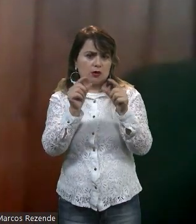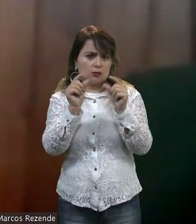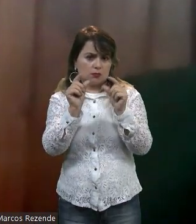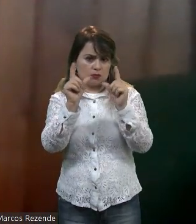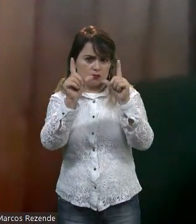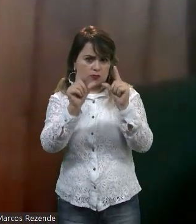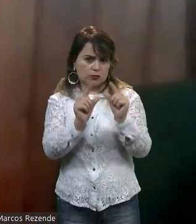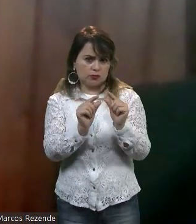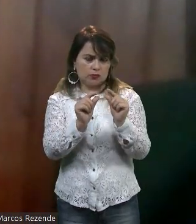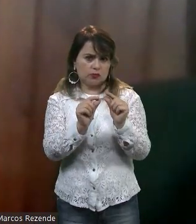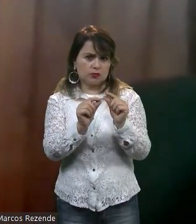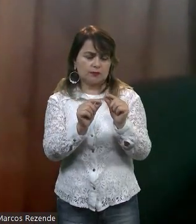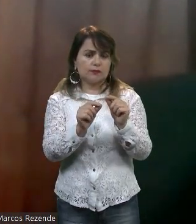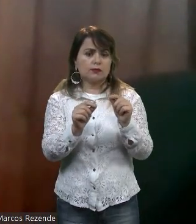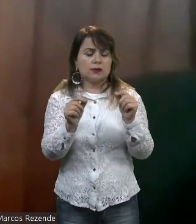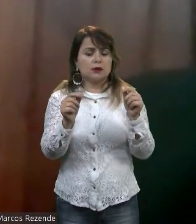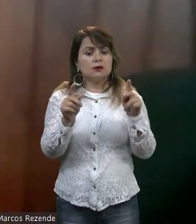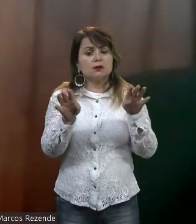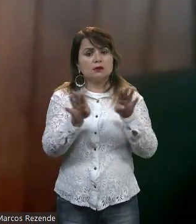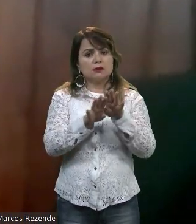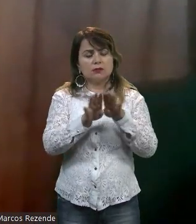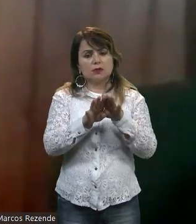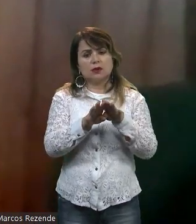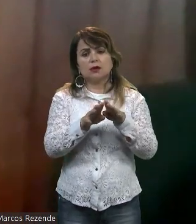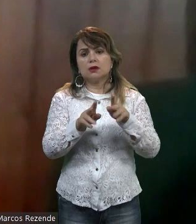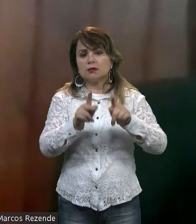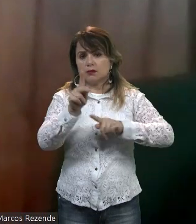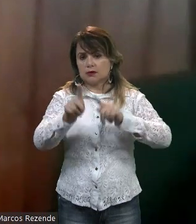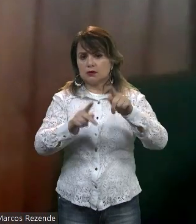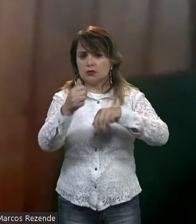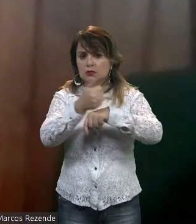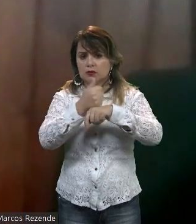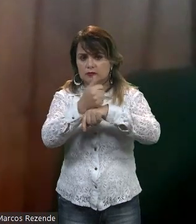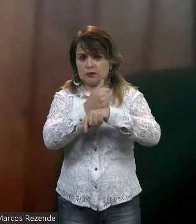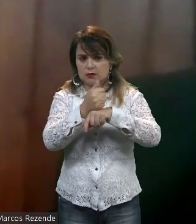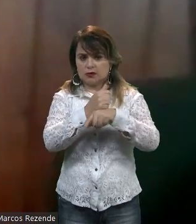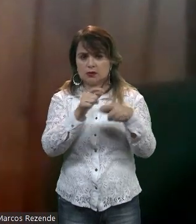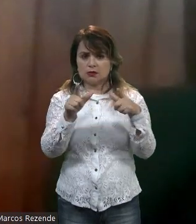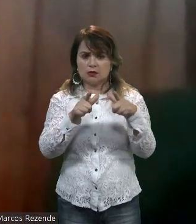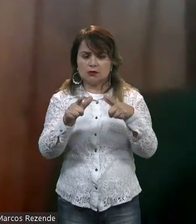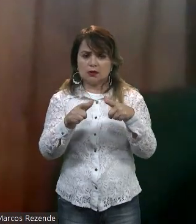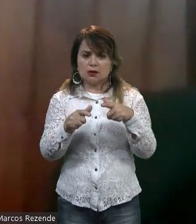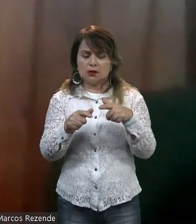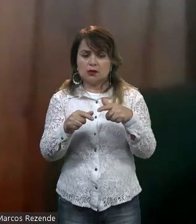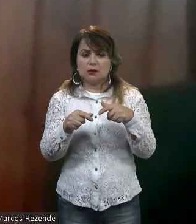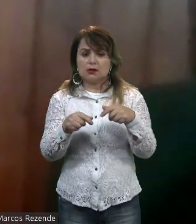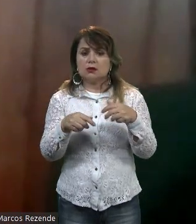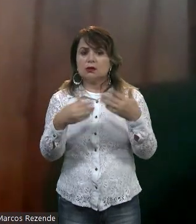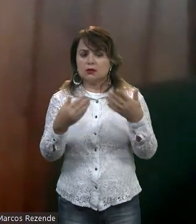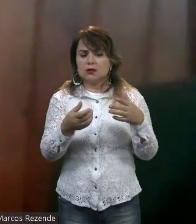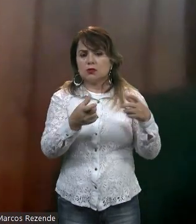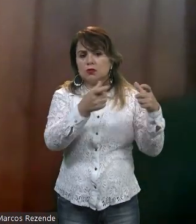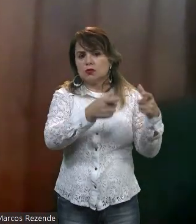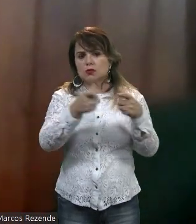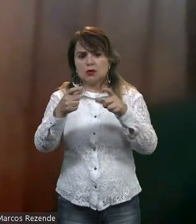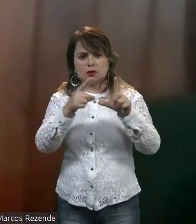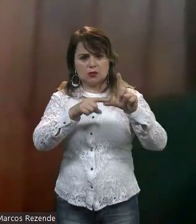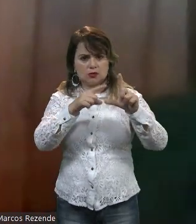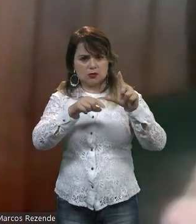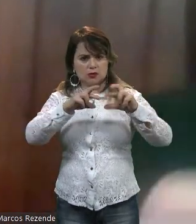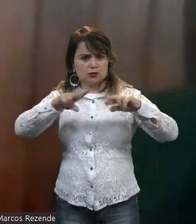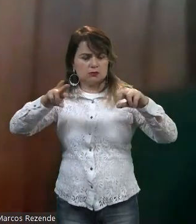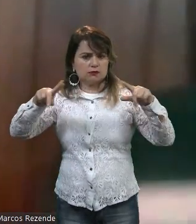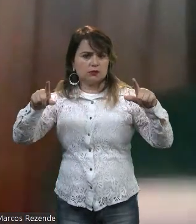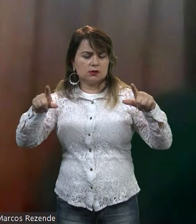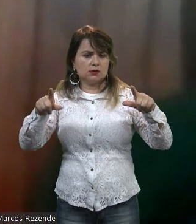pequeno de pessoas, de funcionários, de consumidores em cada estabelecimento comercial.